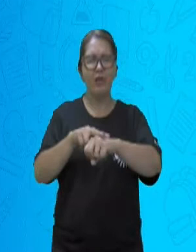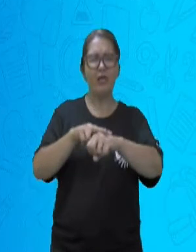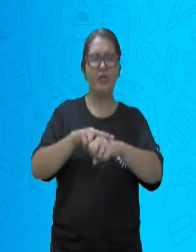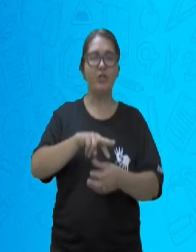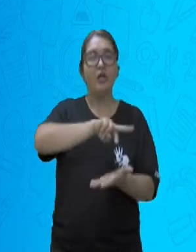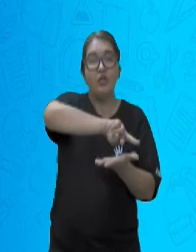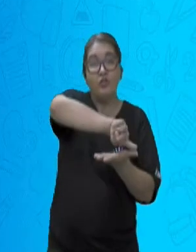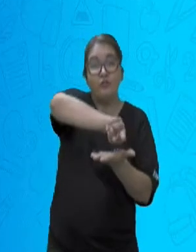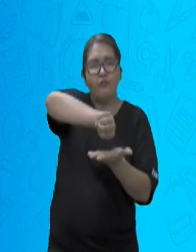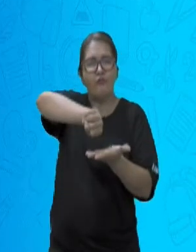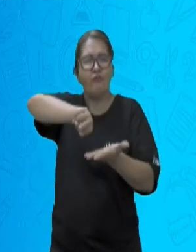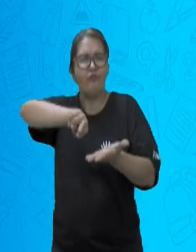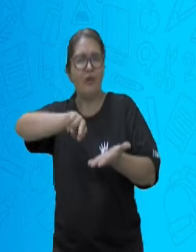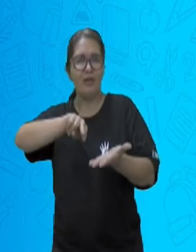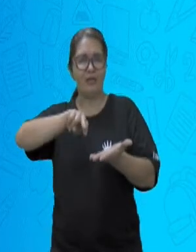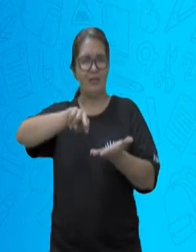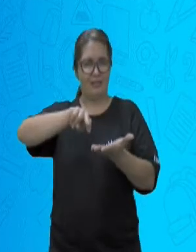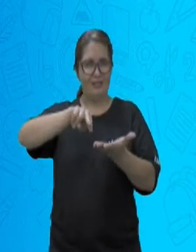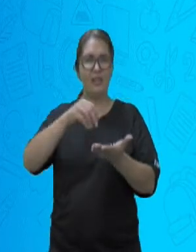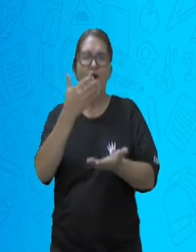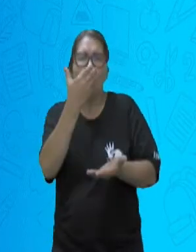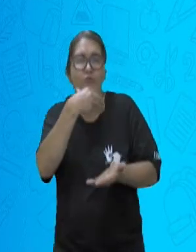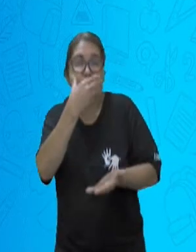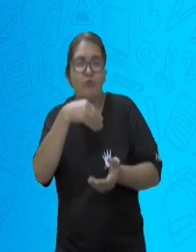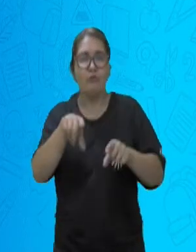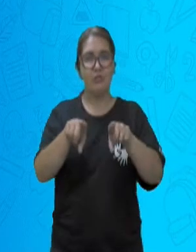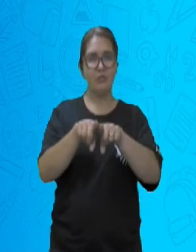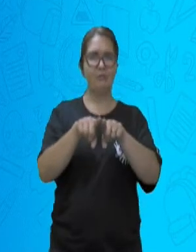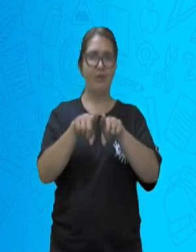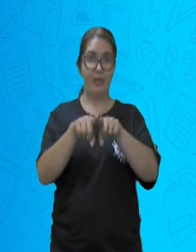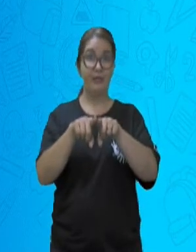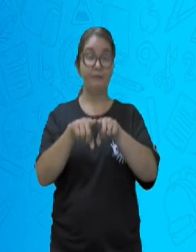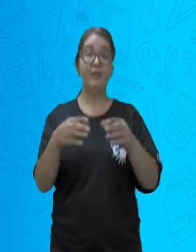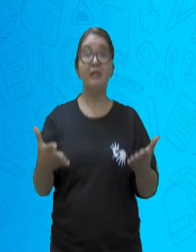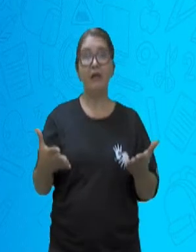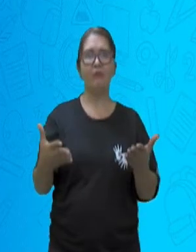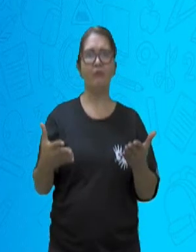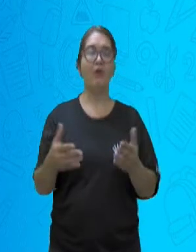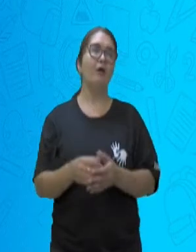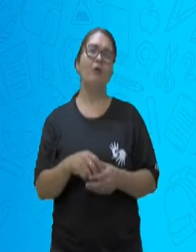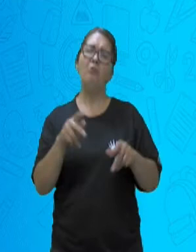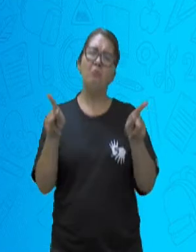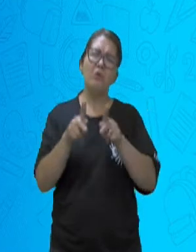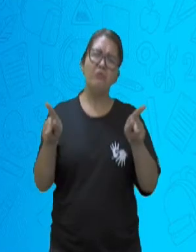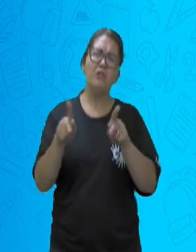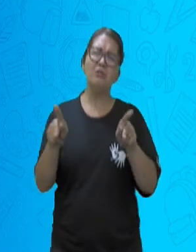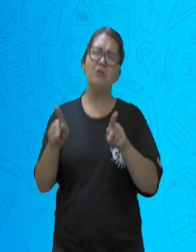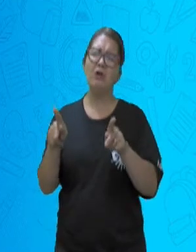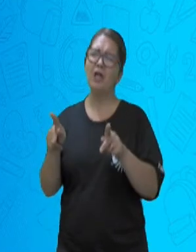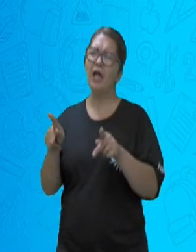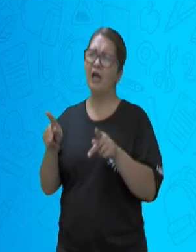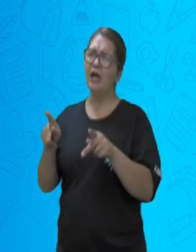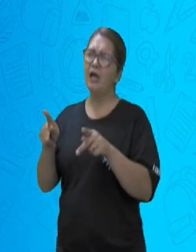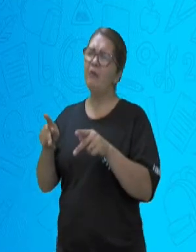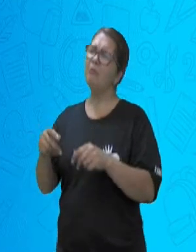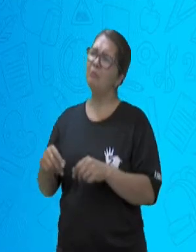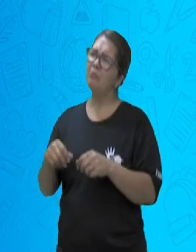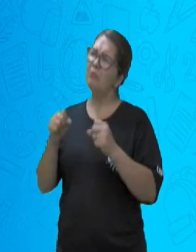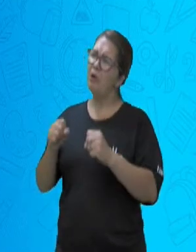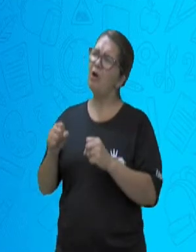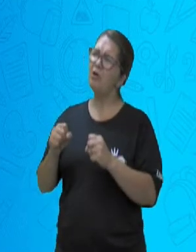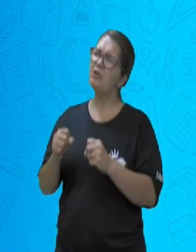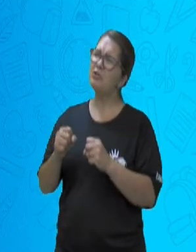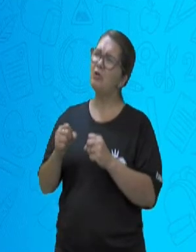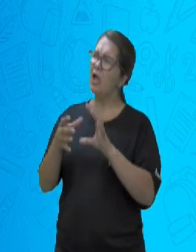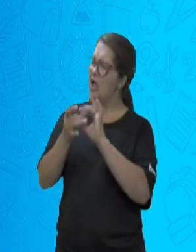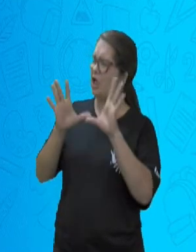nossa pirâmide. Então, professor, eu posso comer só carboidrato? Eu posso comer só alimentos reguladores?